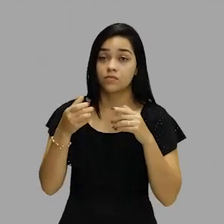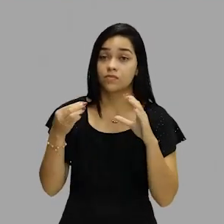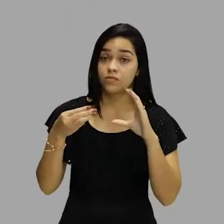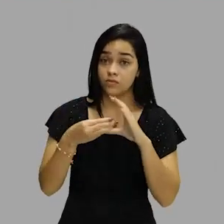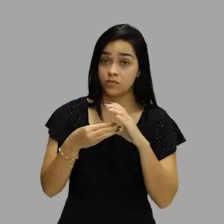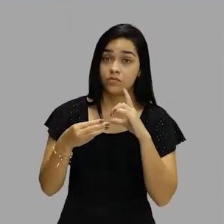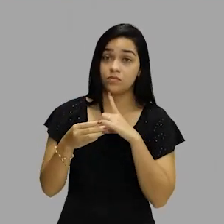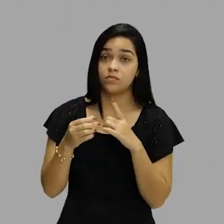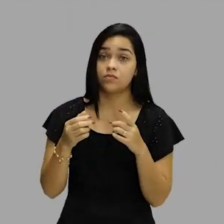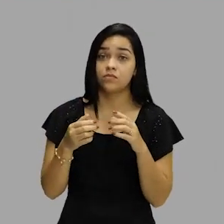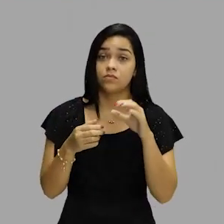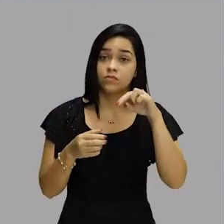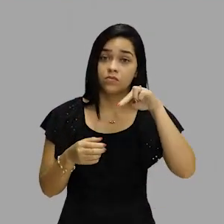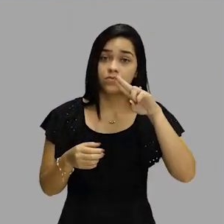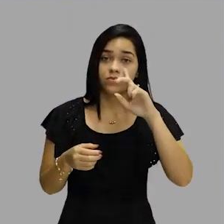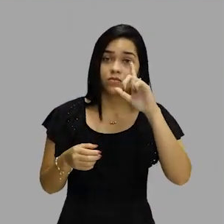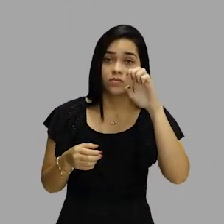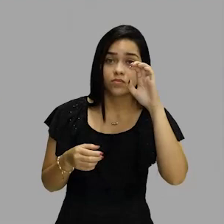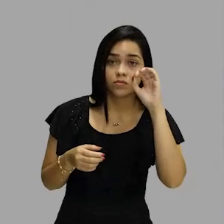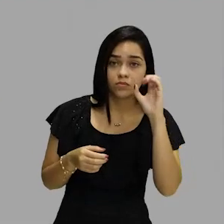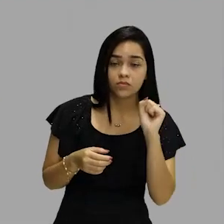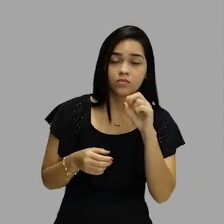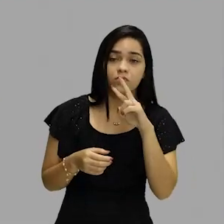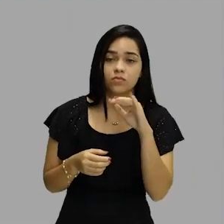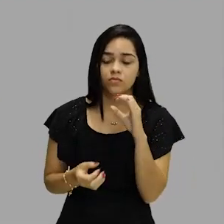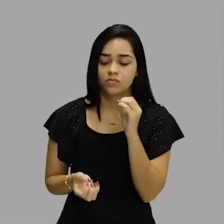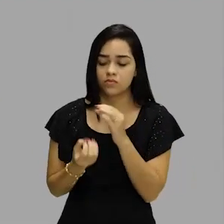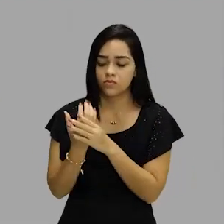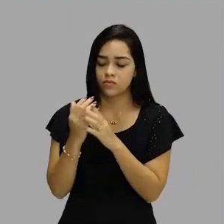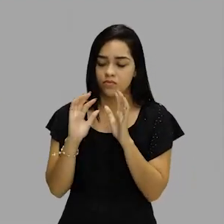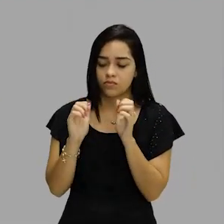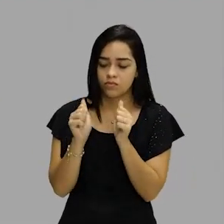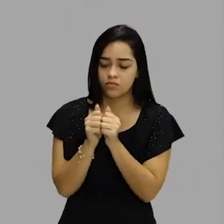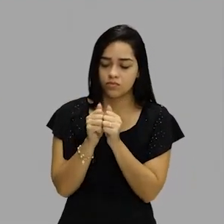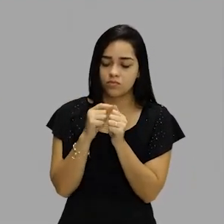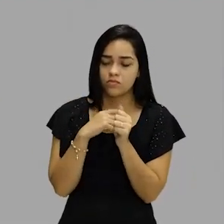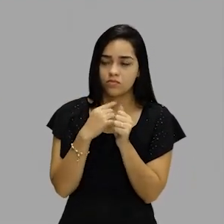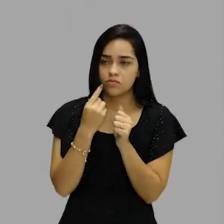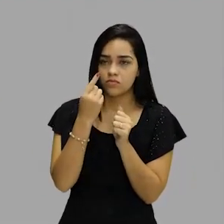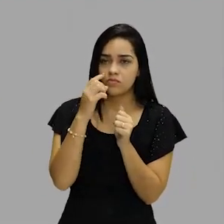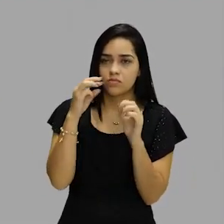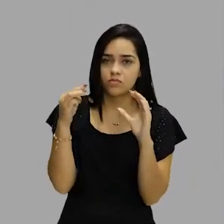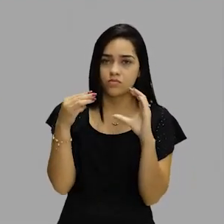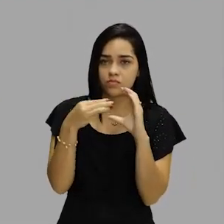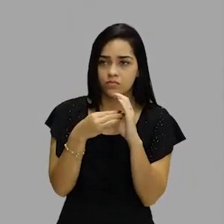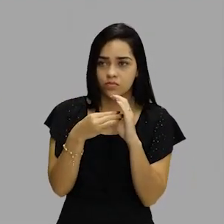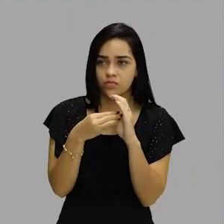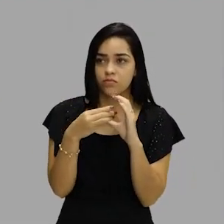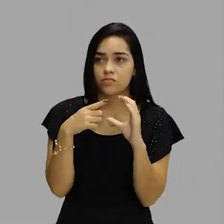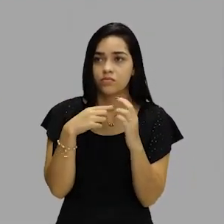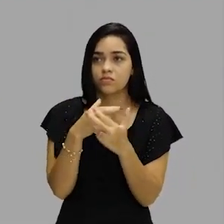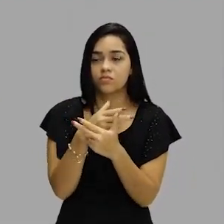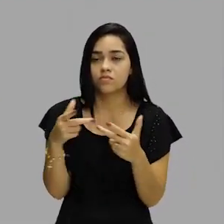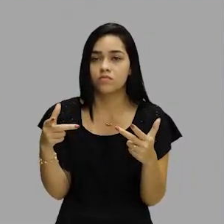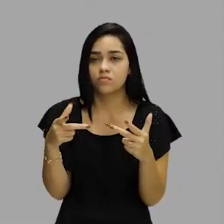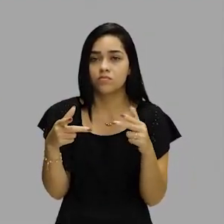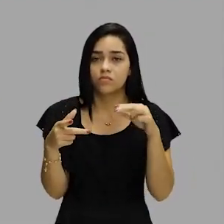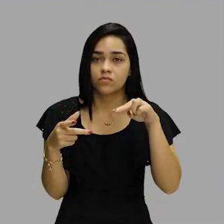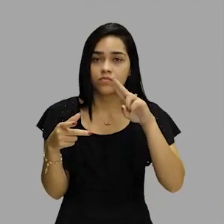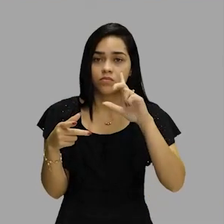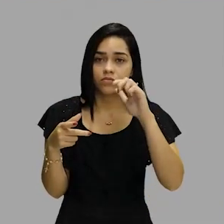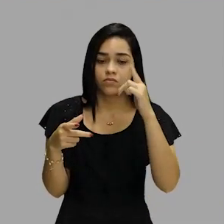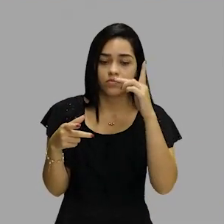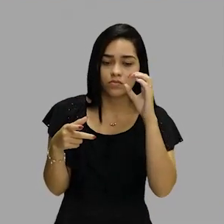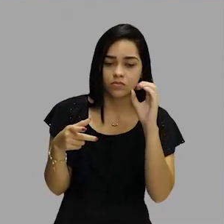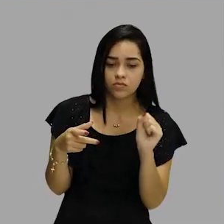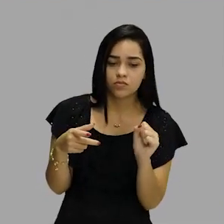célula possui núcleos. Então, quando elas se fundem, elas formam uma única célula que tem vários núcleos.